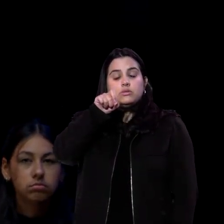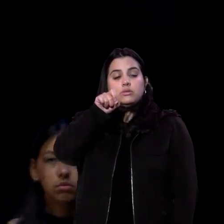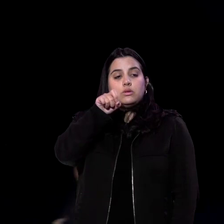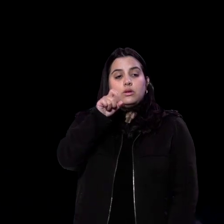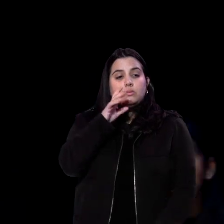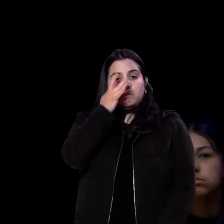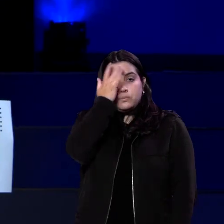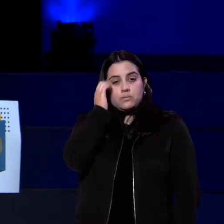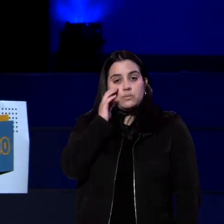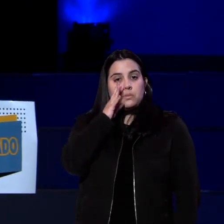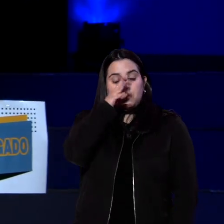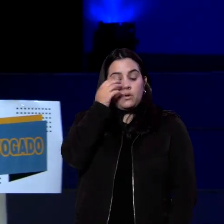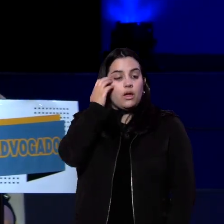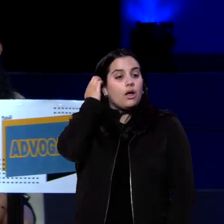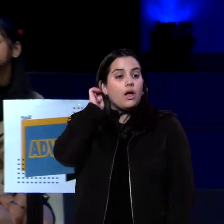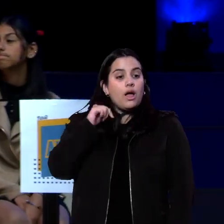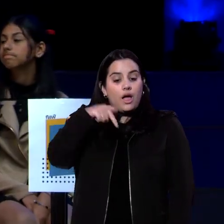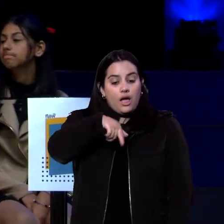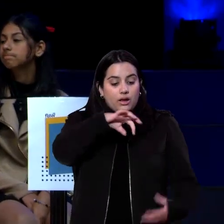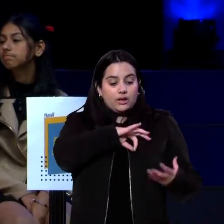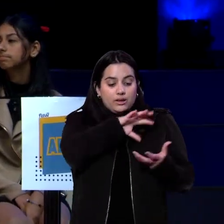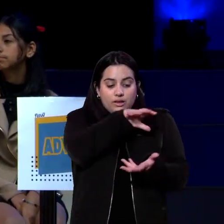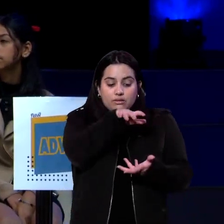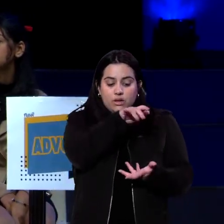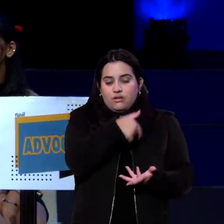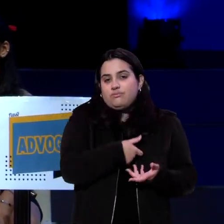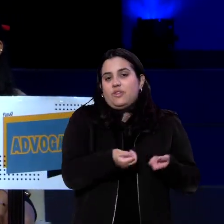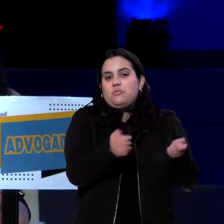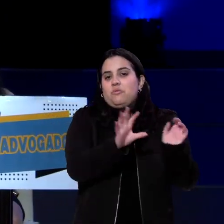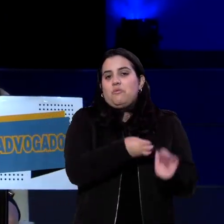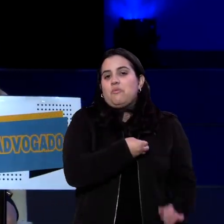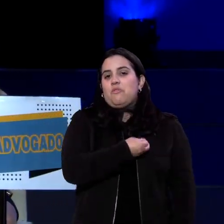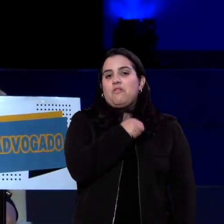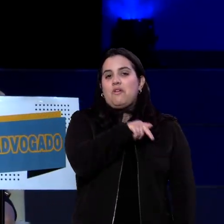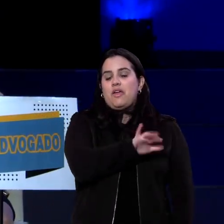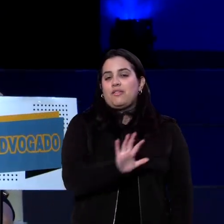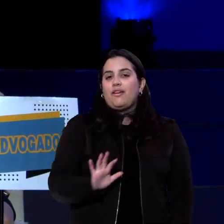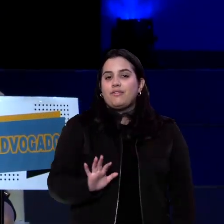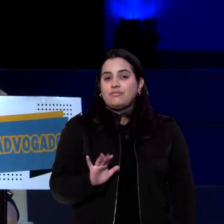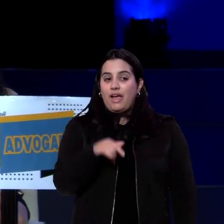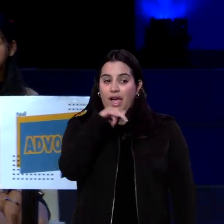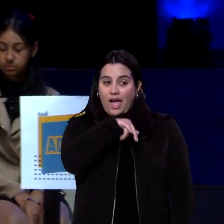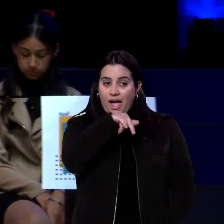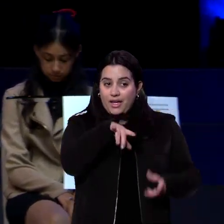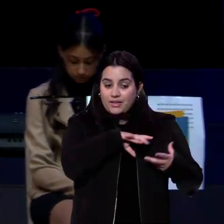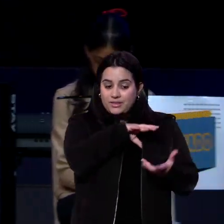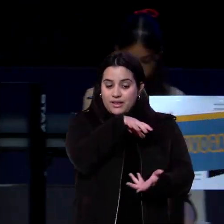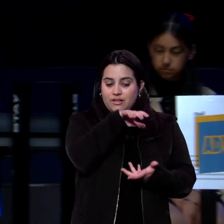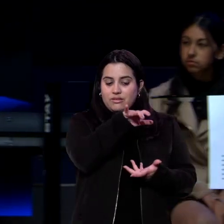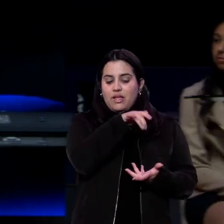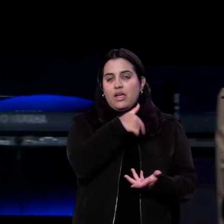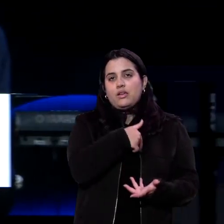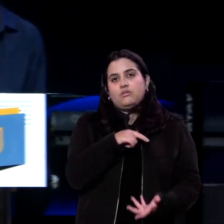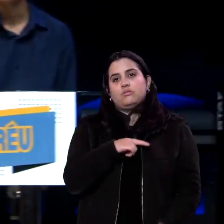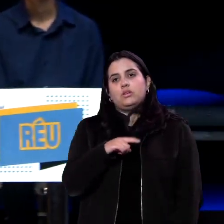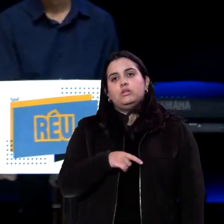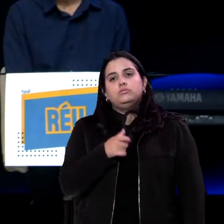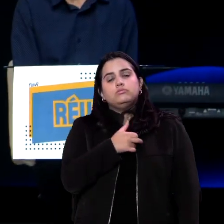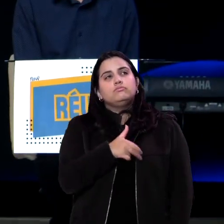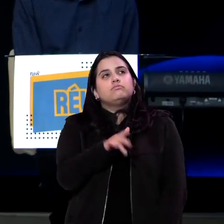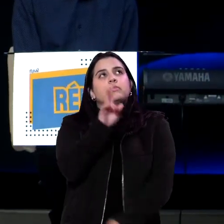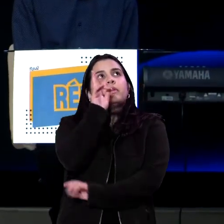Aqui na terra, nós não precisamos viver aqui. Aqui na terra, eu passo por aqui e